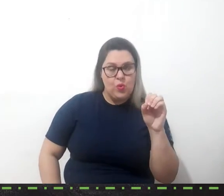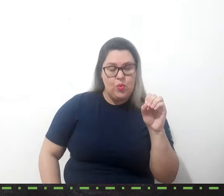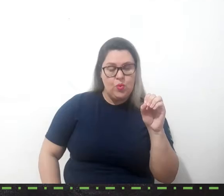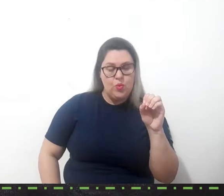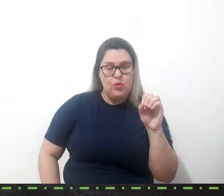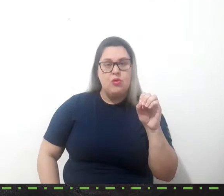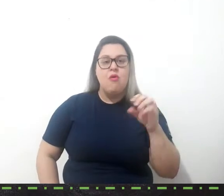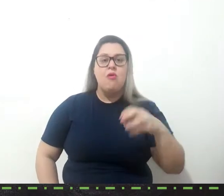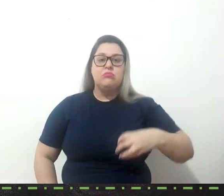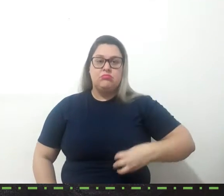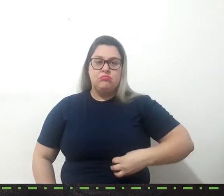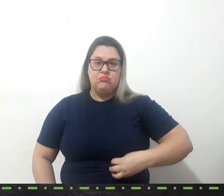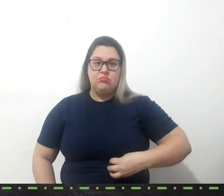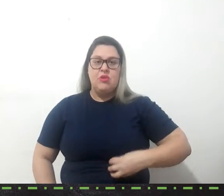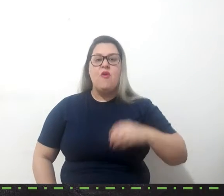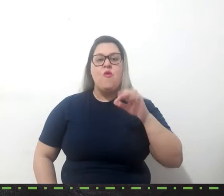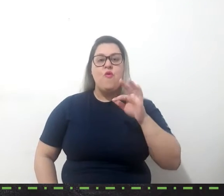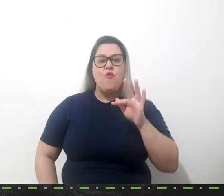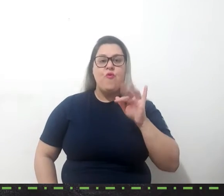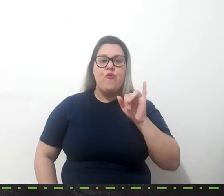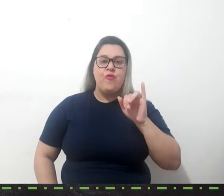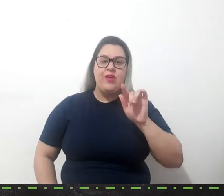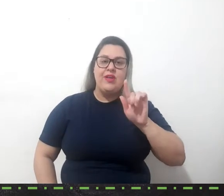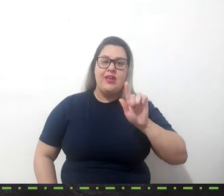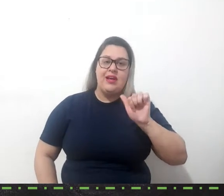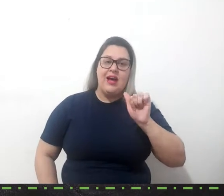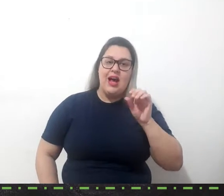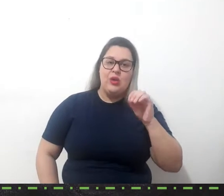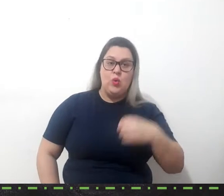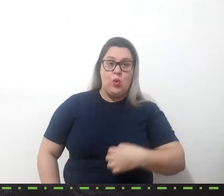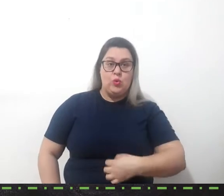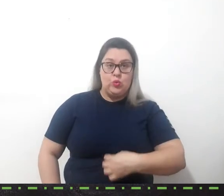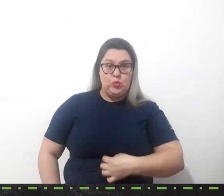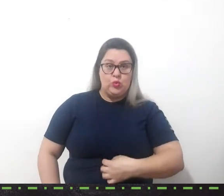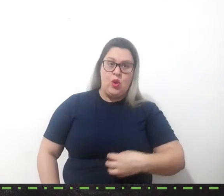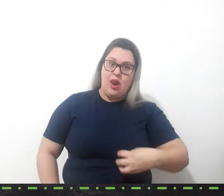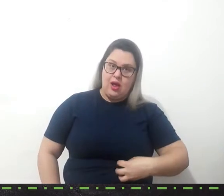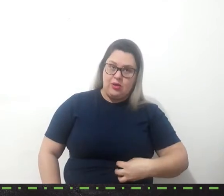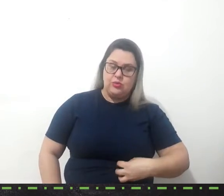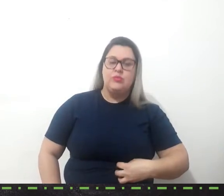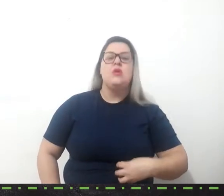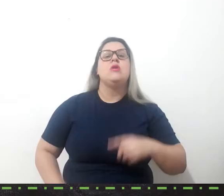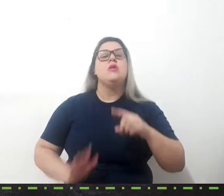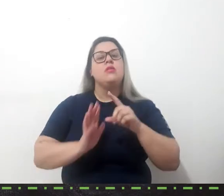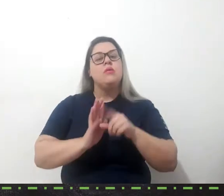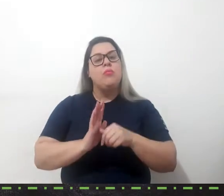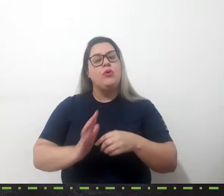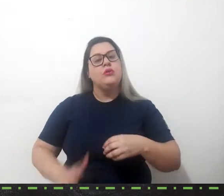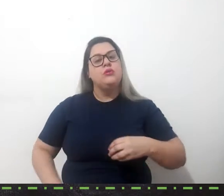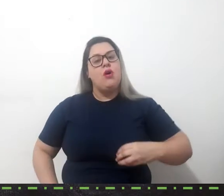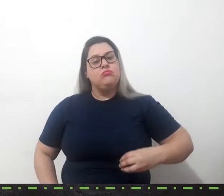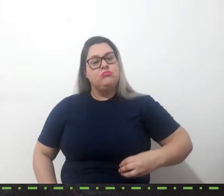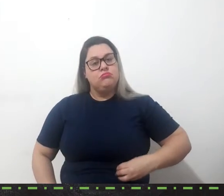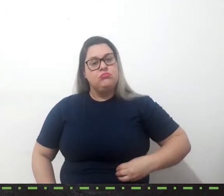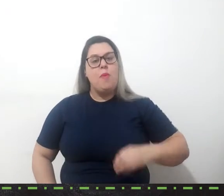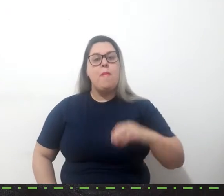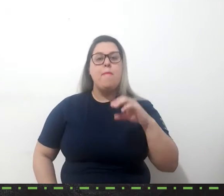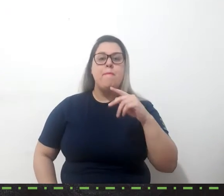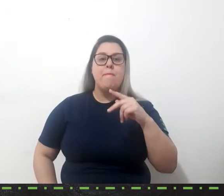O fígado, tá? Que fica do lado do estômago. Depois temos o pâncreas, que ele